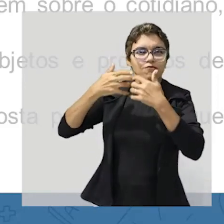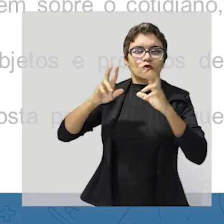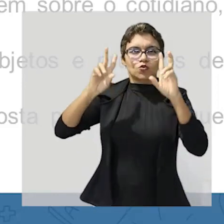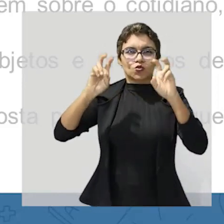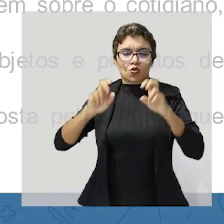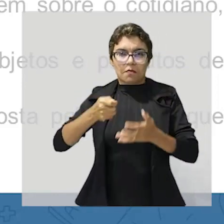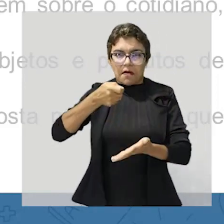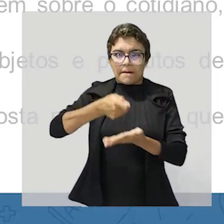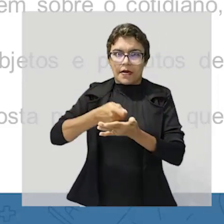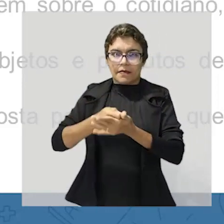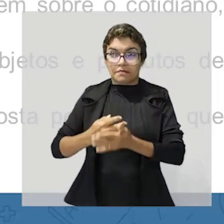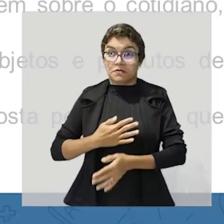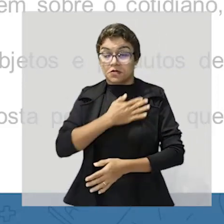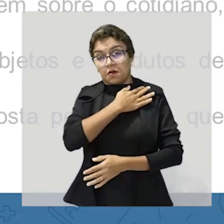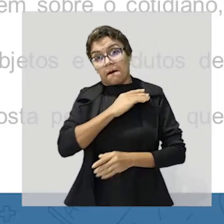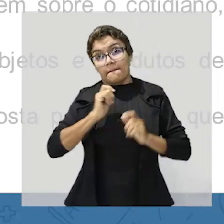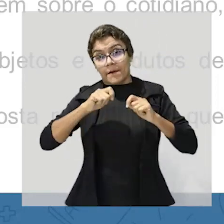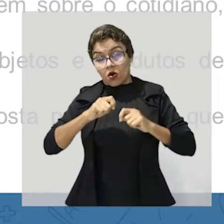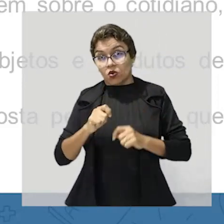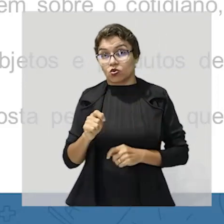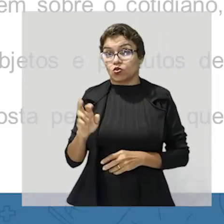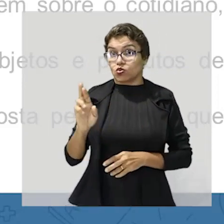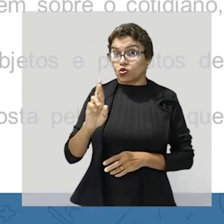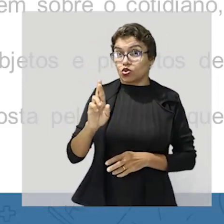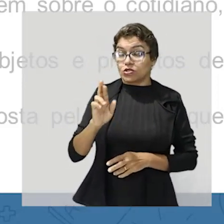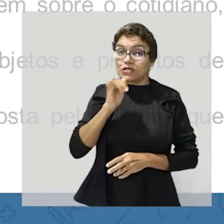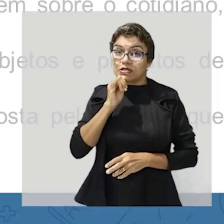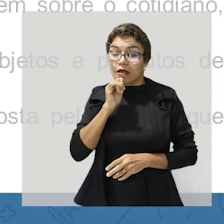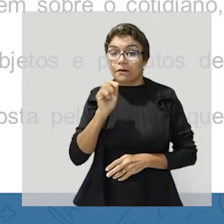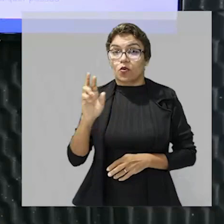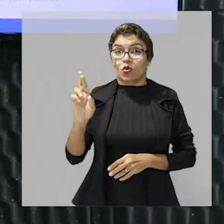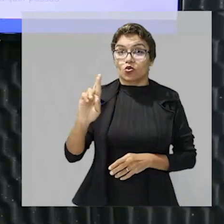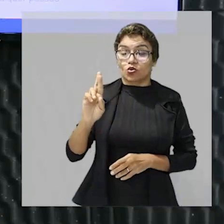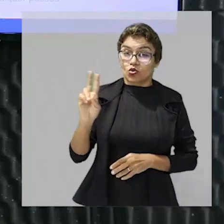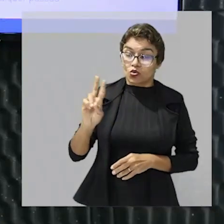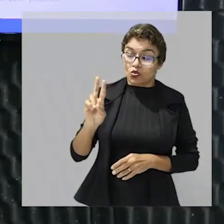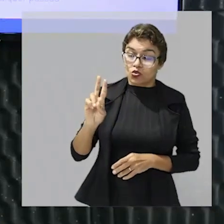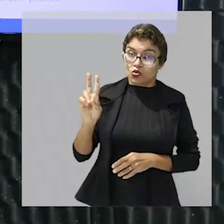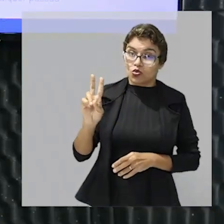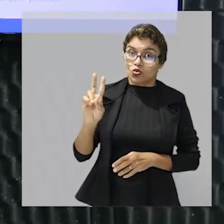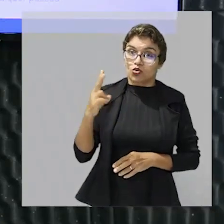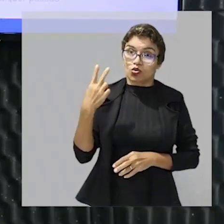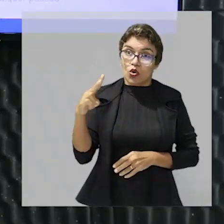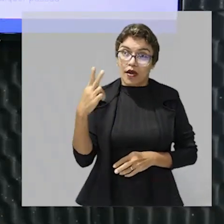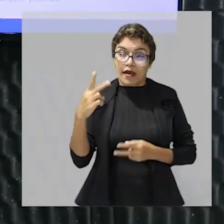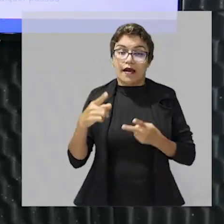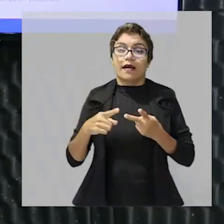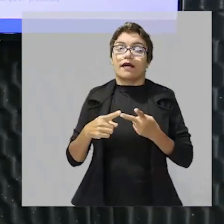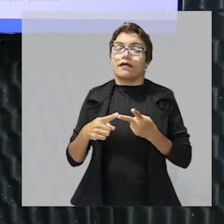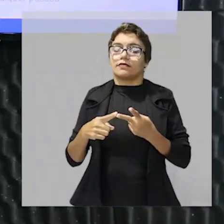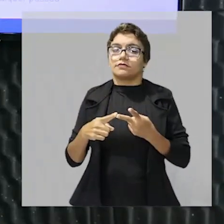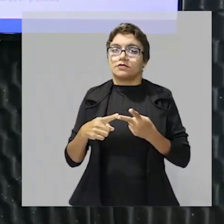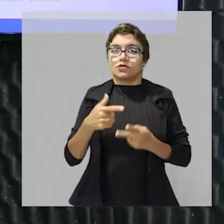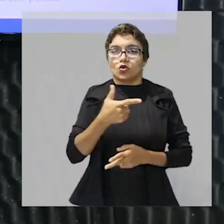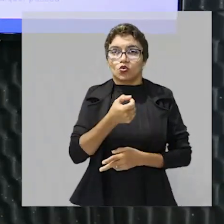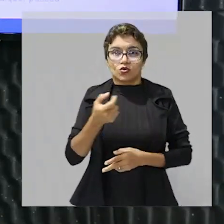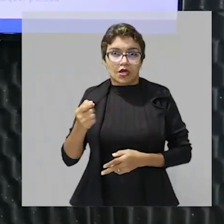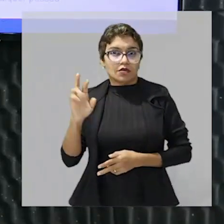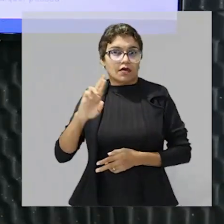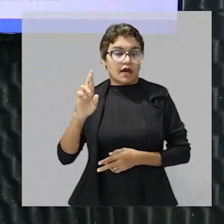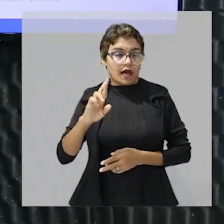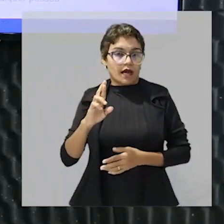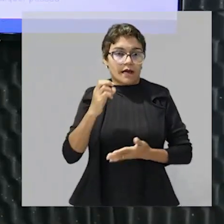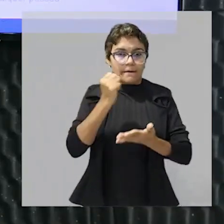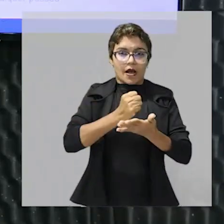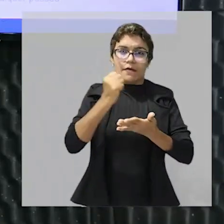ditadura militar. Eu posso pegar a nota de R$2, a de R$10, a de 200 e carimbar várias vezes o